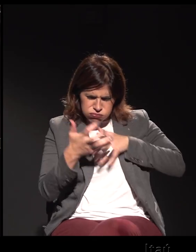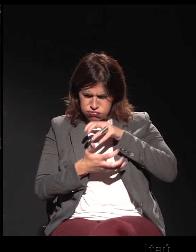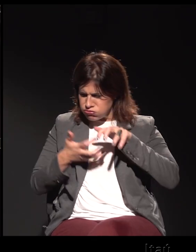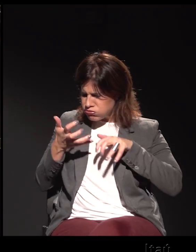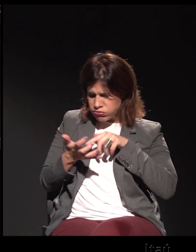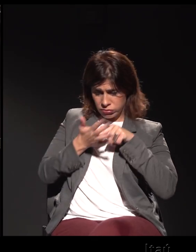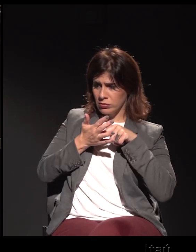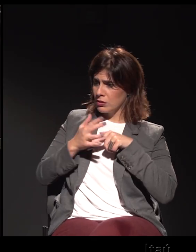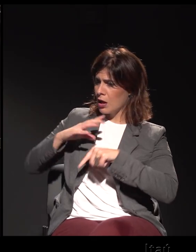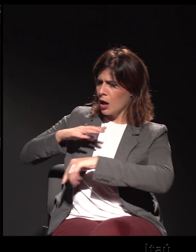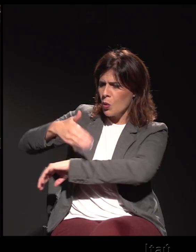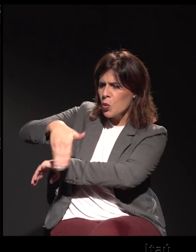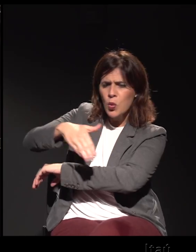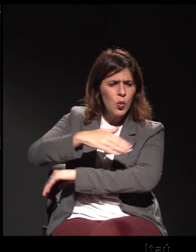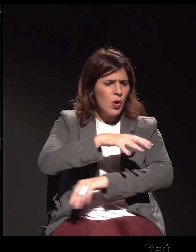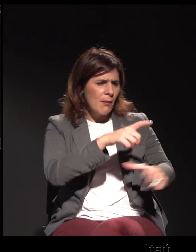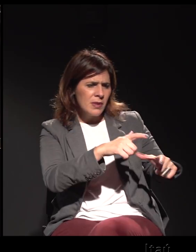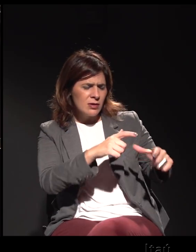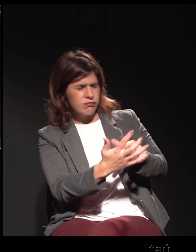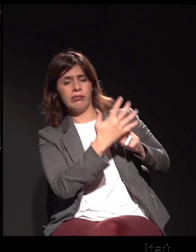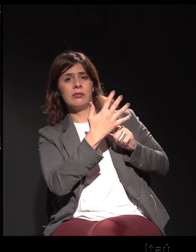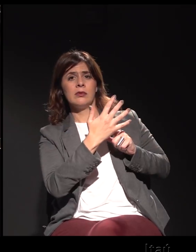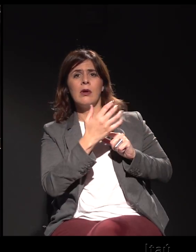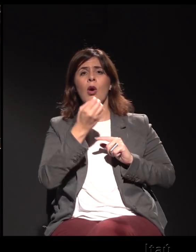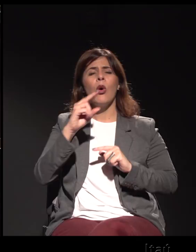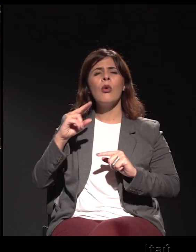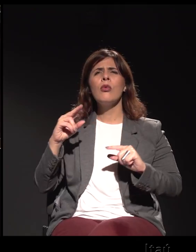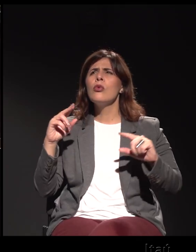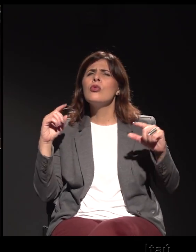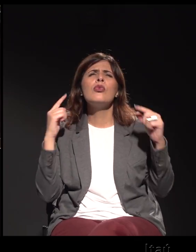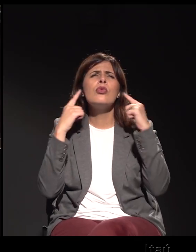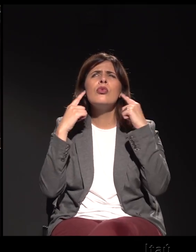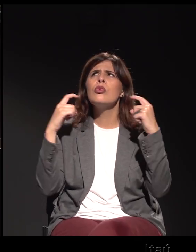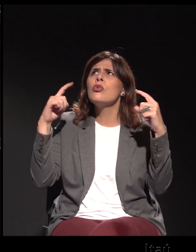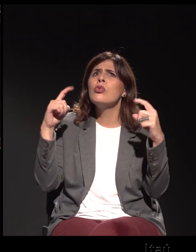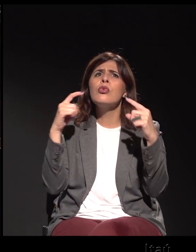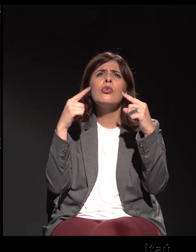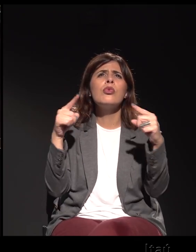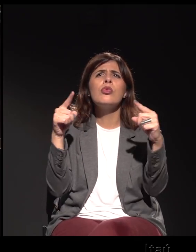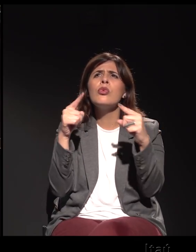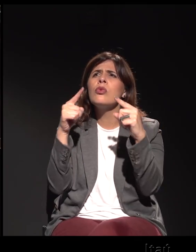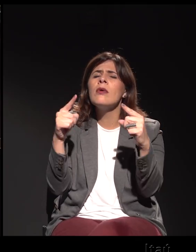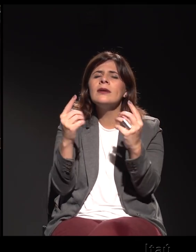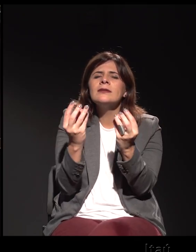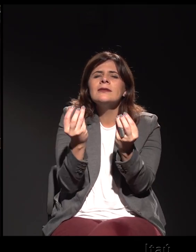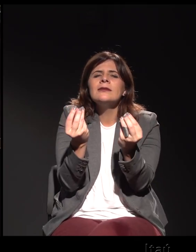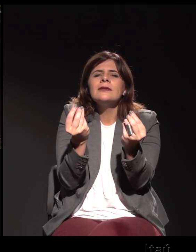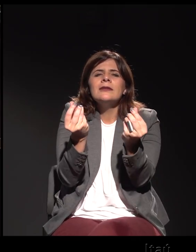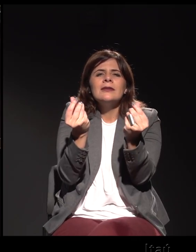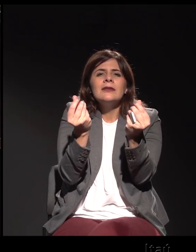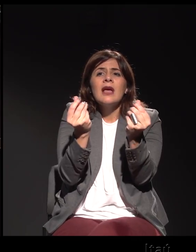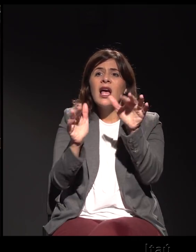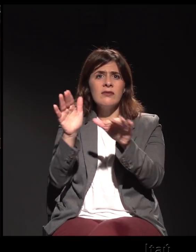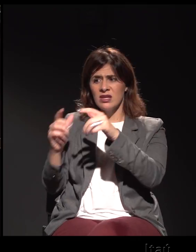seu caos, do ambiente, da rua, desse som que numa sala de concerto é precioso.